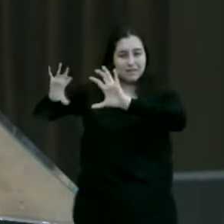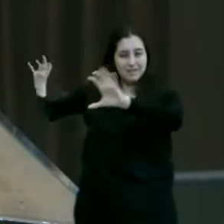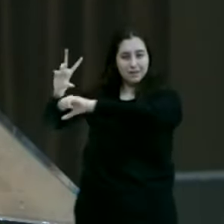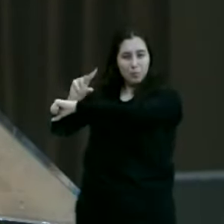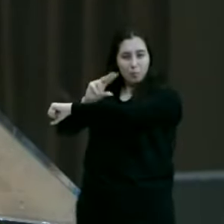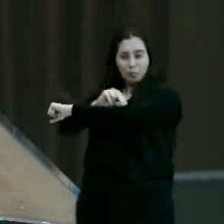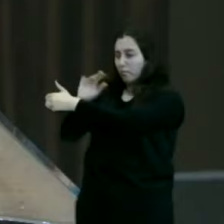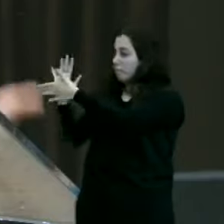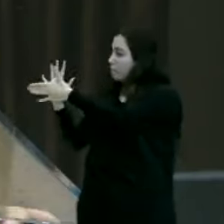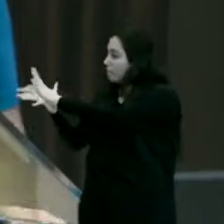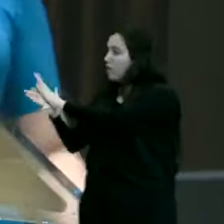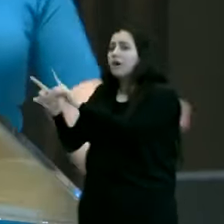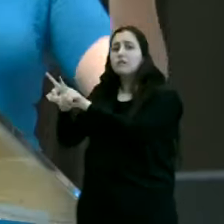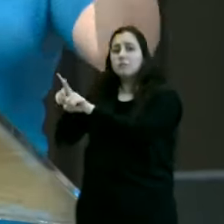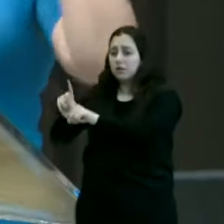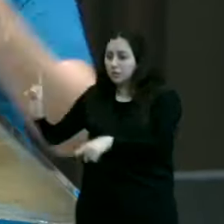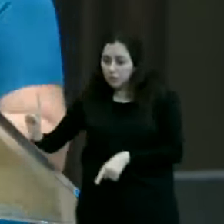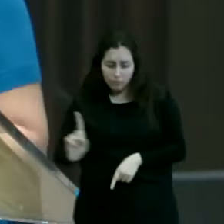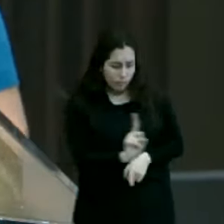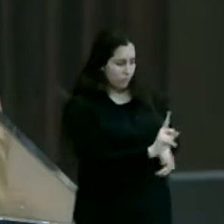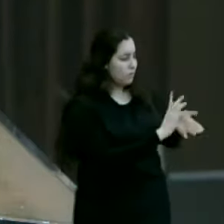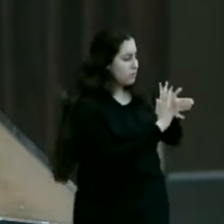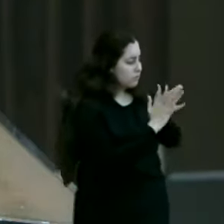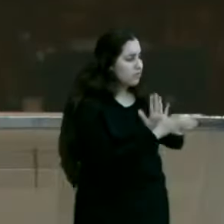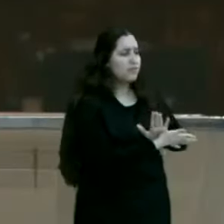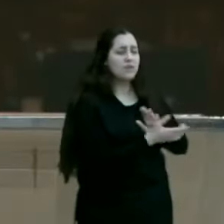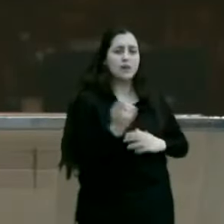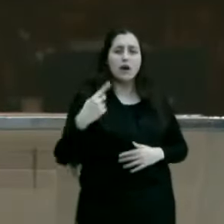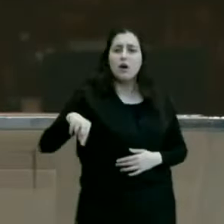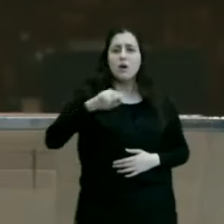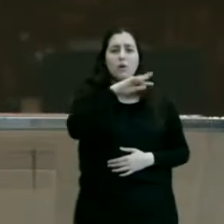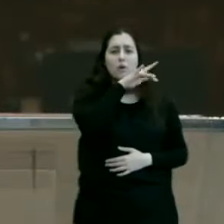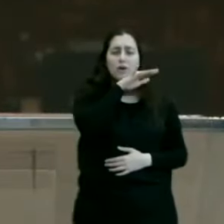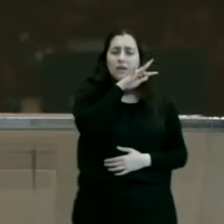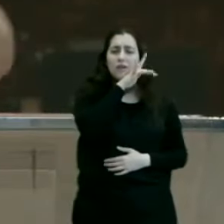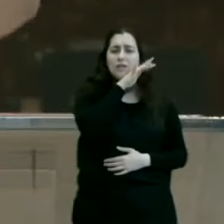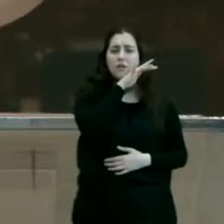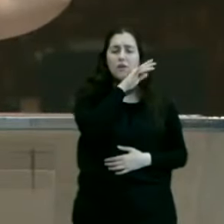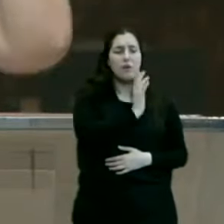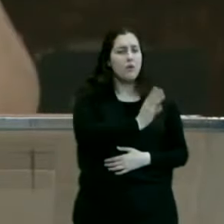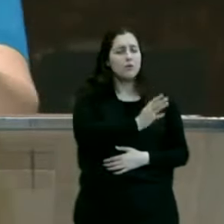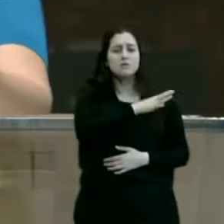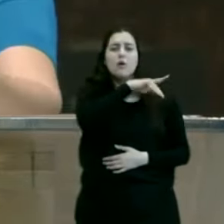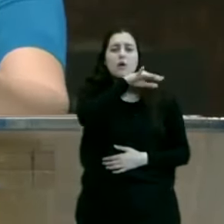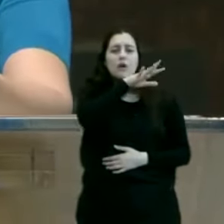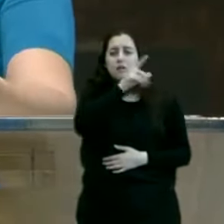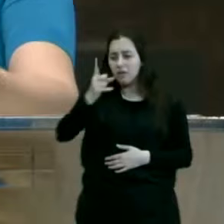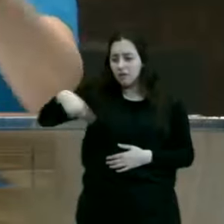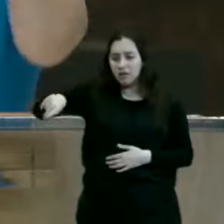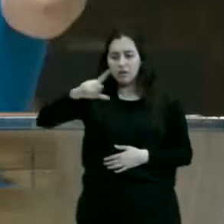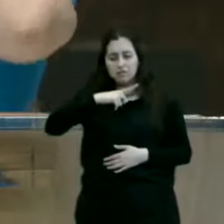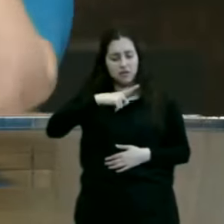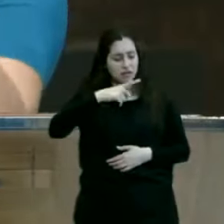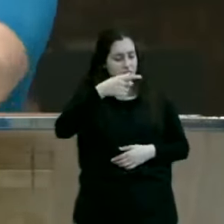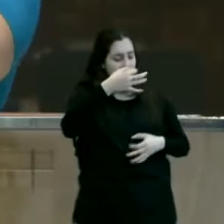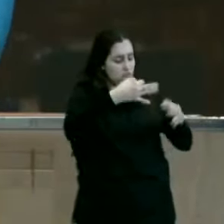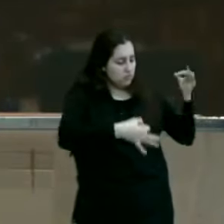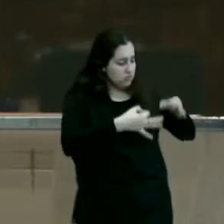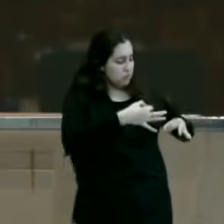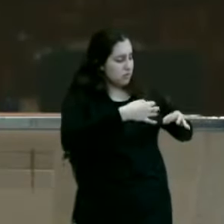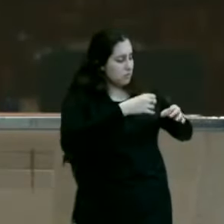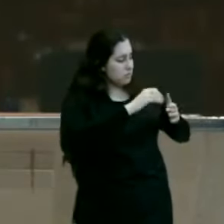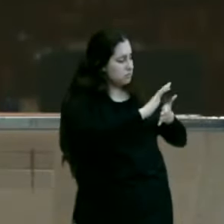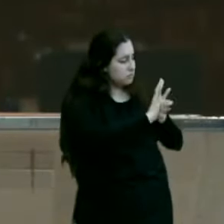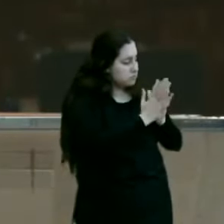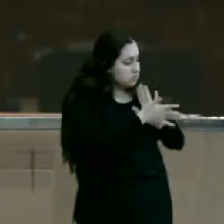eram guerreiros, experimentados, cruéis, e eles estavam ali subjugando o povo de Deus há